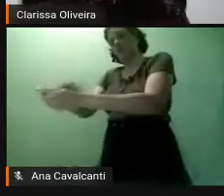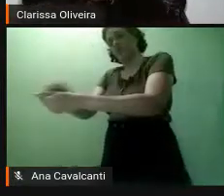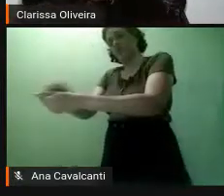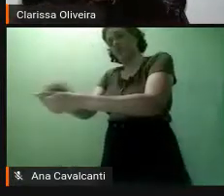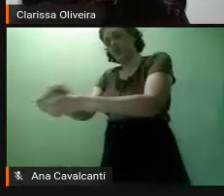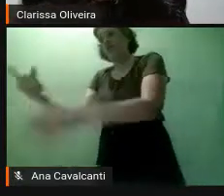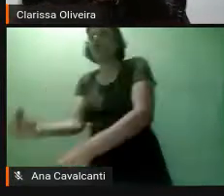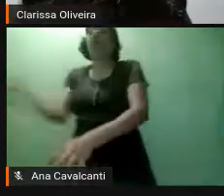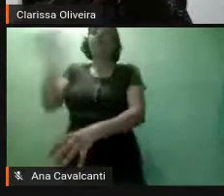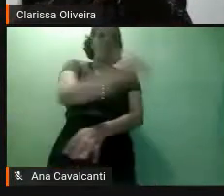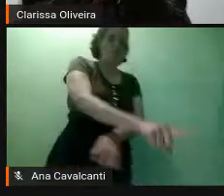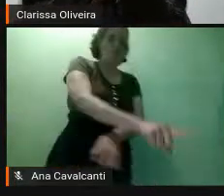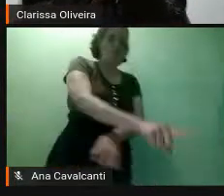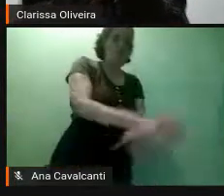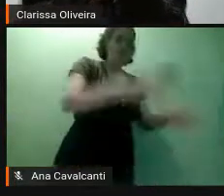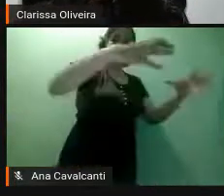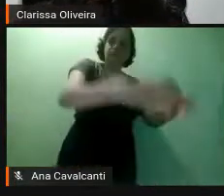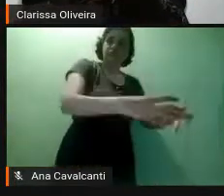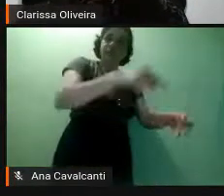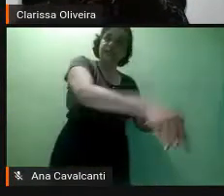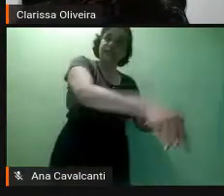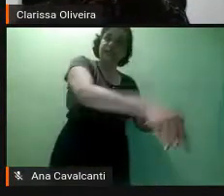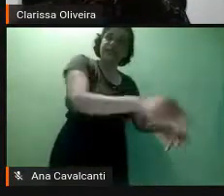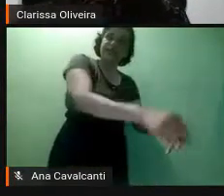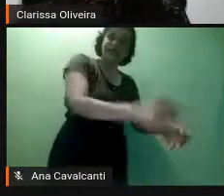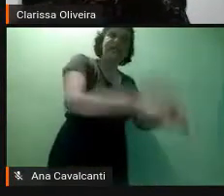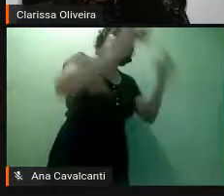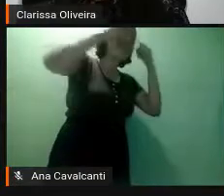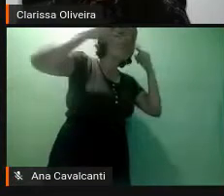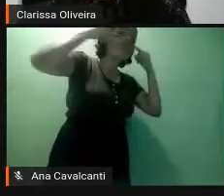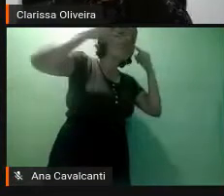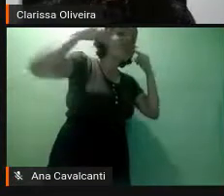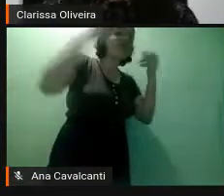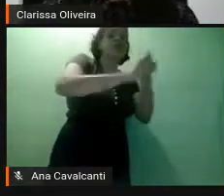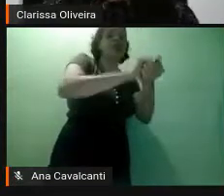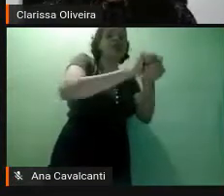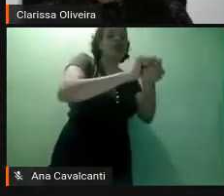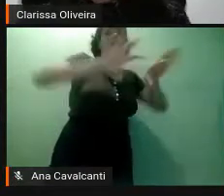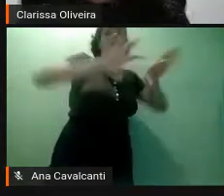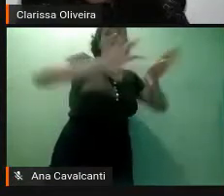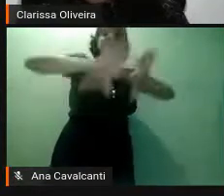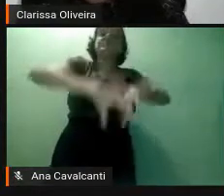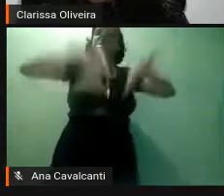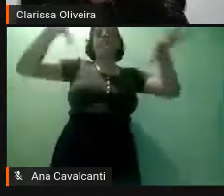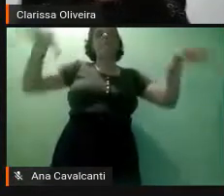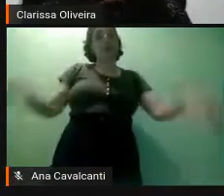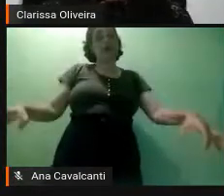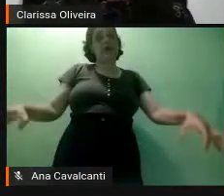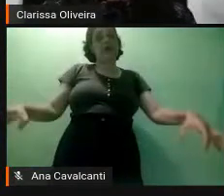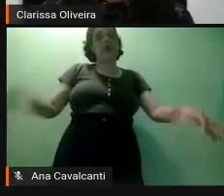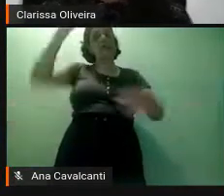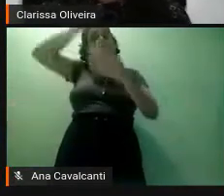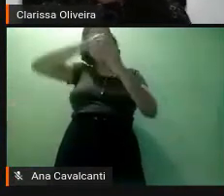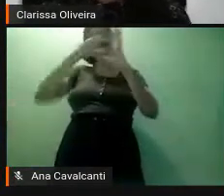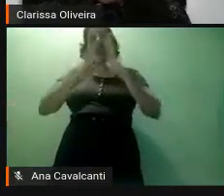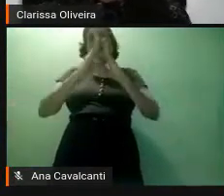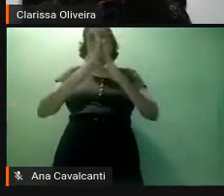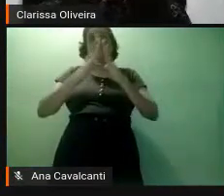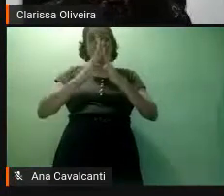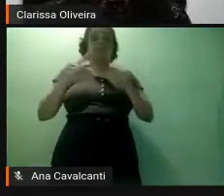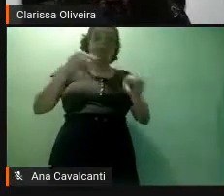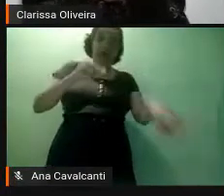Então, eu não posso ir e jogar no cesto de roupa suja junto com as minhas roupas que eu estou dentro de casa, porque eu vou estar contaminando